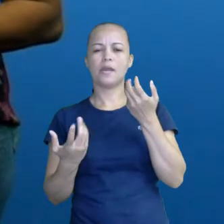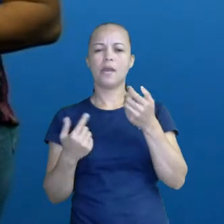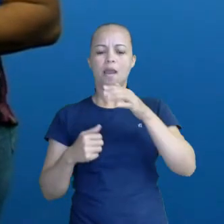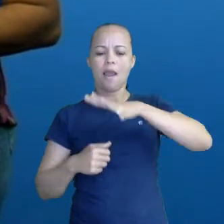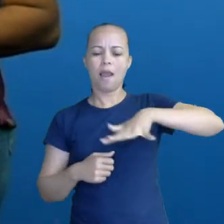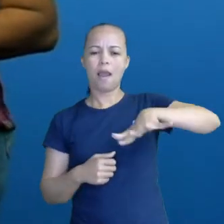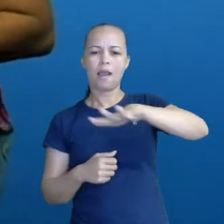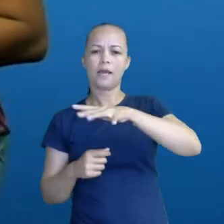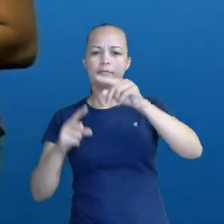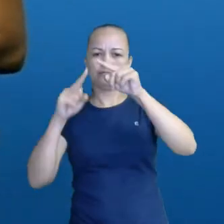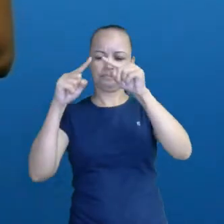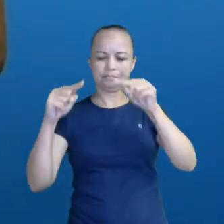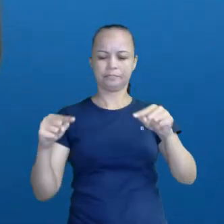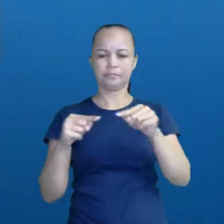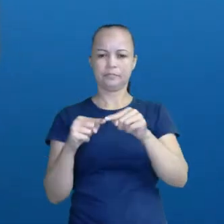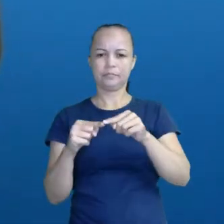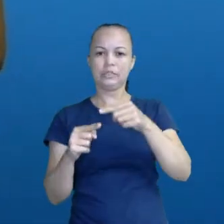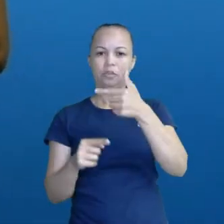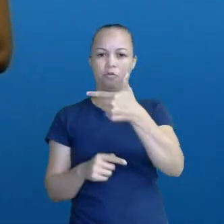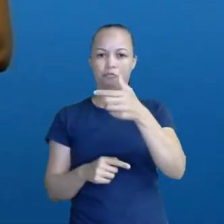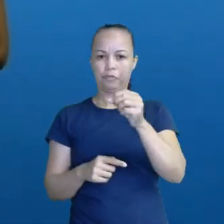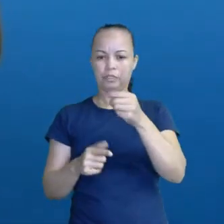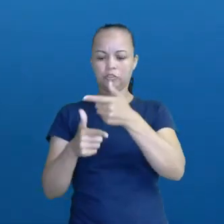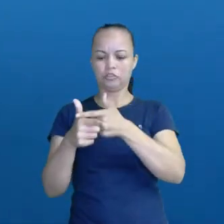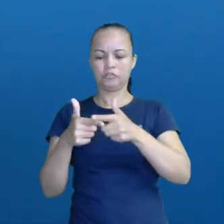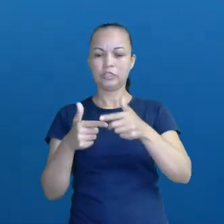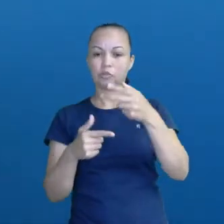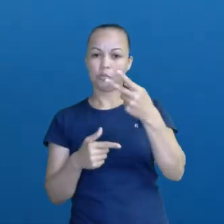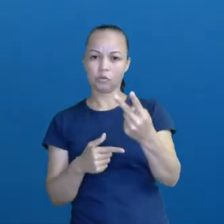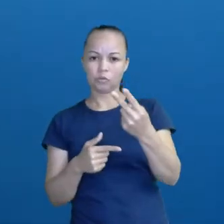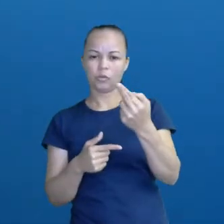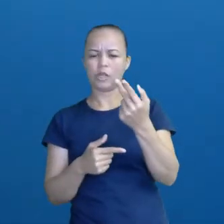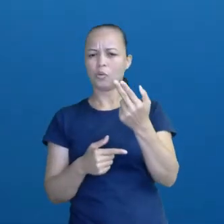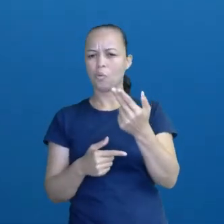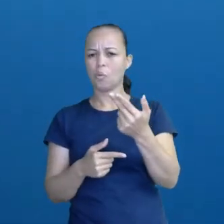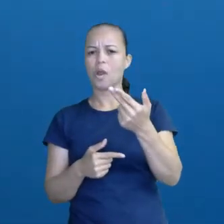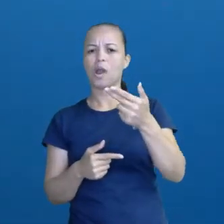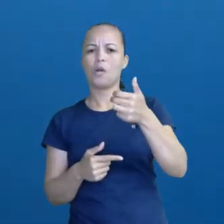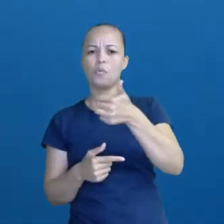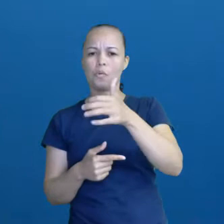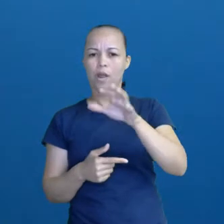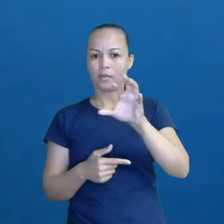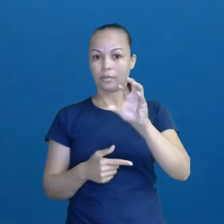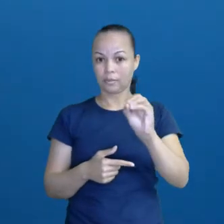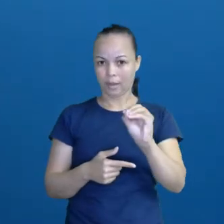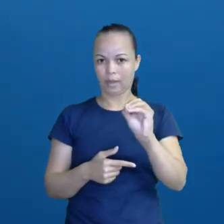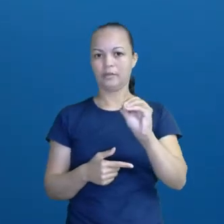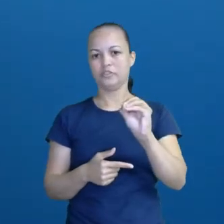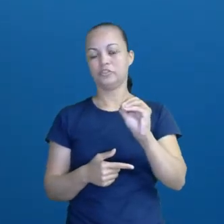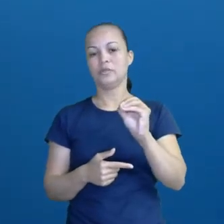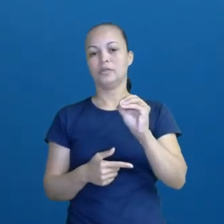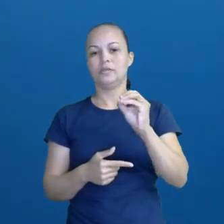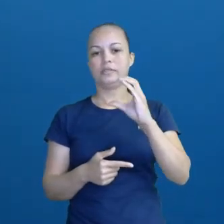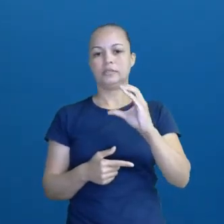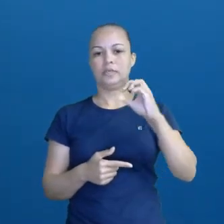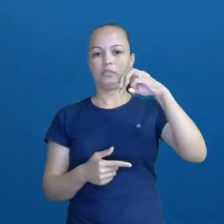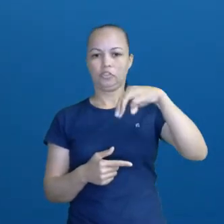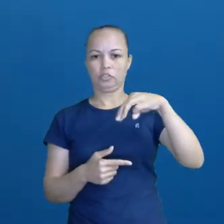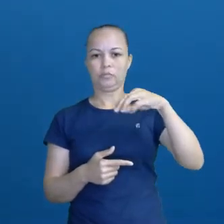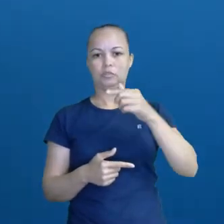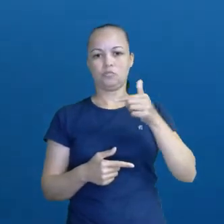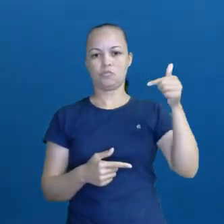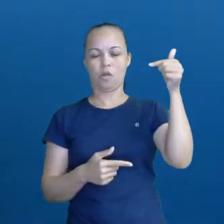área do meu triângulo então 20 / 2 = 70 cm ao